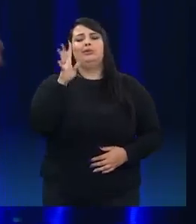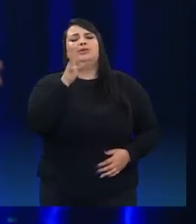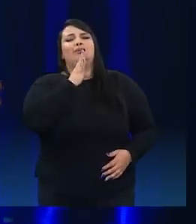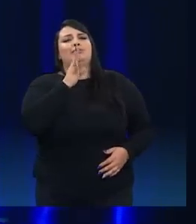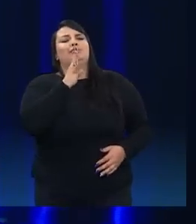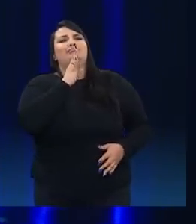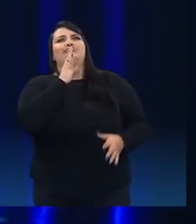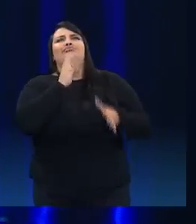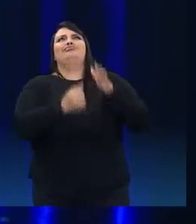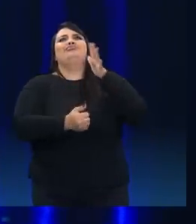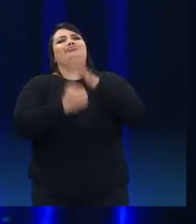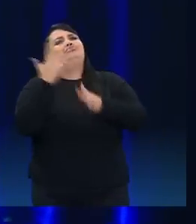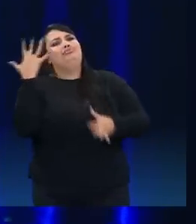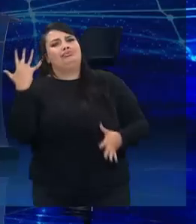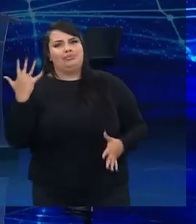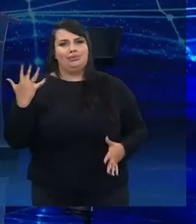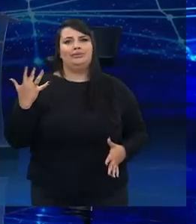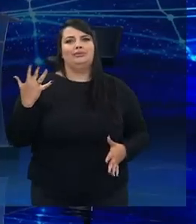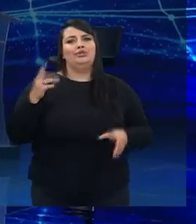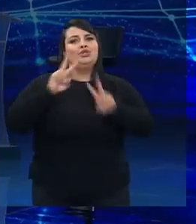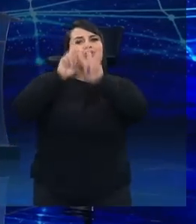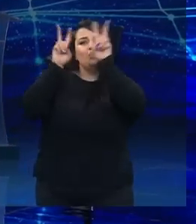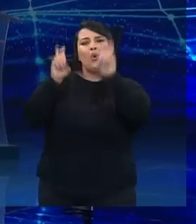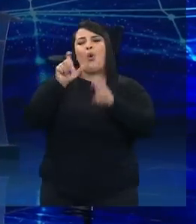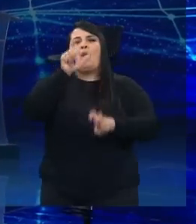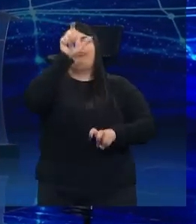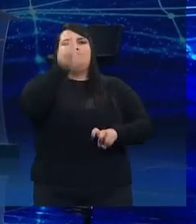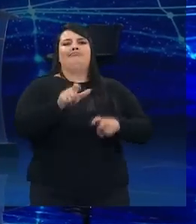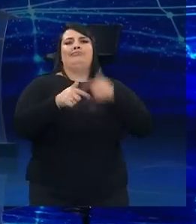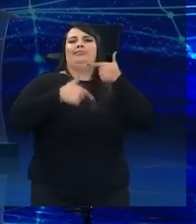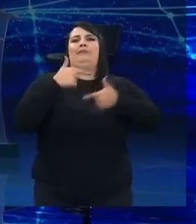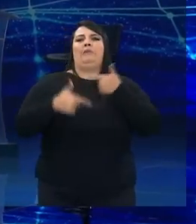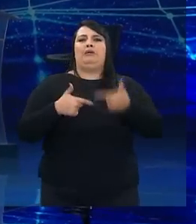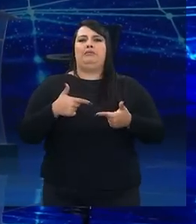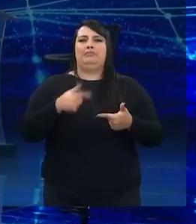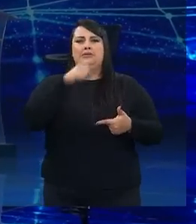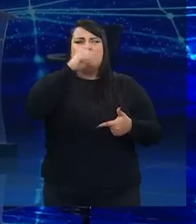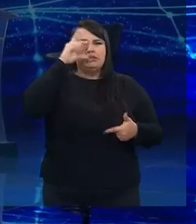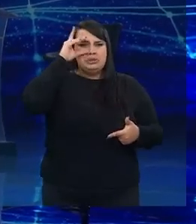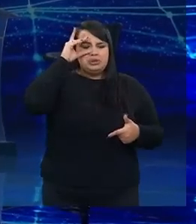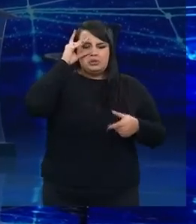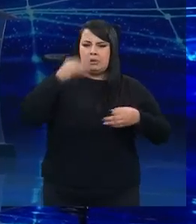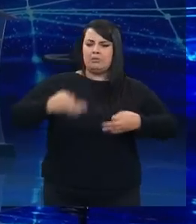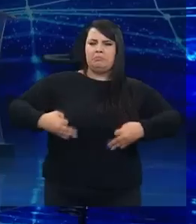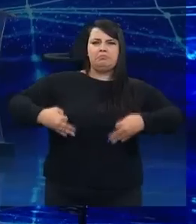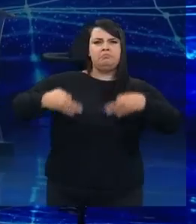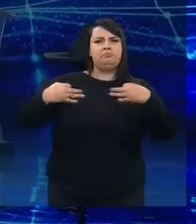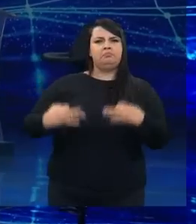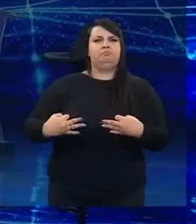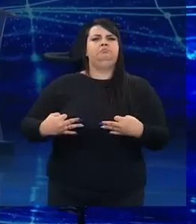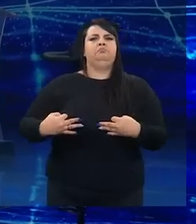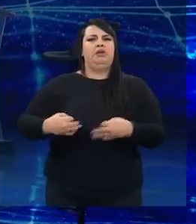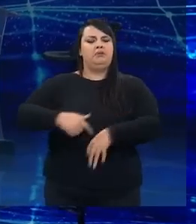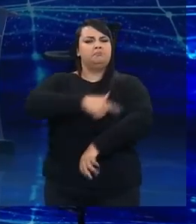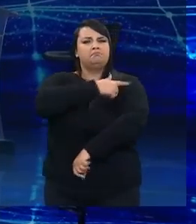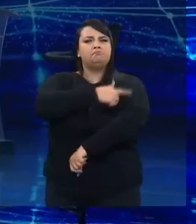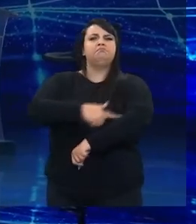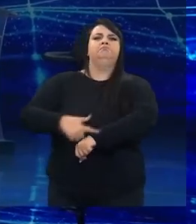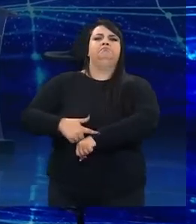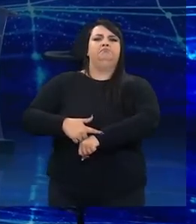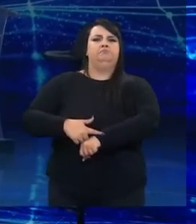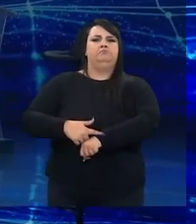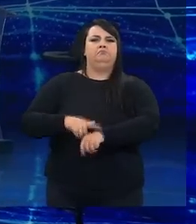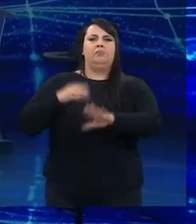declarações elogiosas, a correção dela, uma mulher correta, honesta, né? Vamos recuperar isso, essa passagem